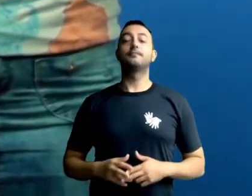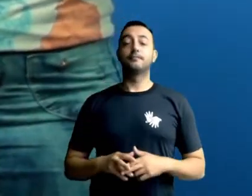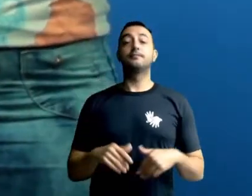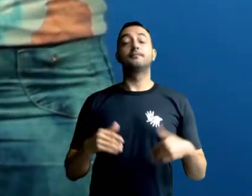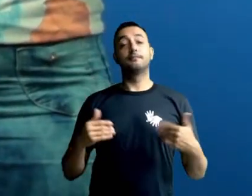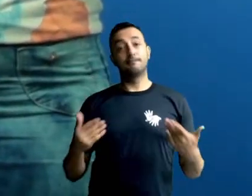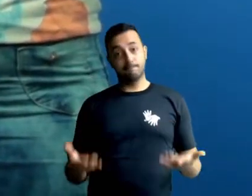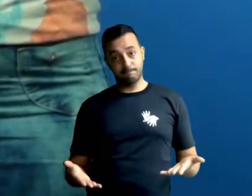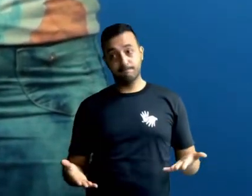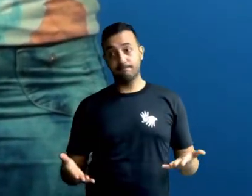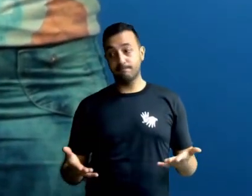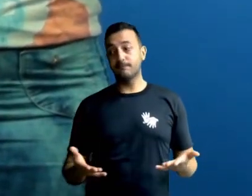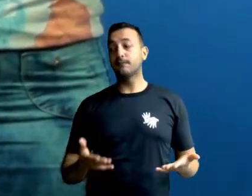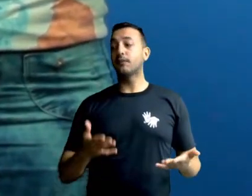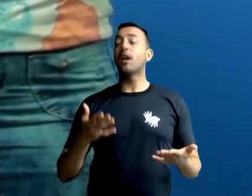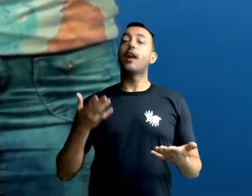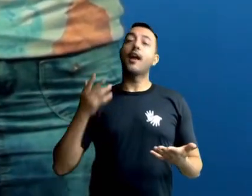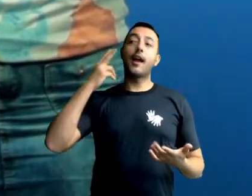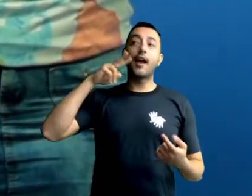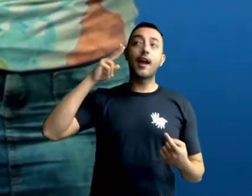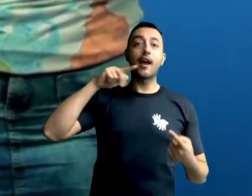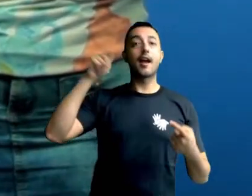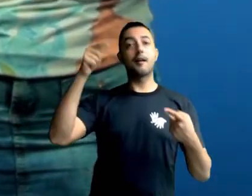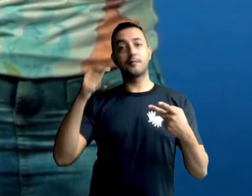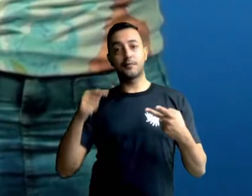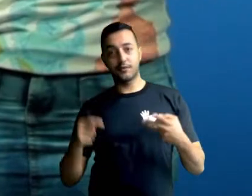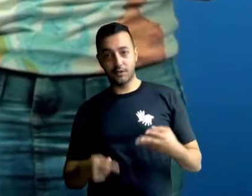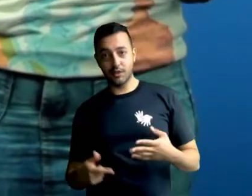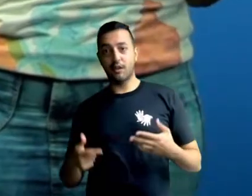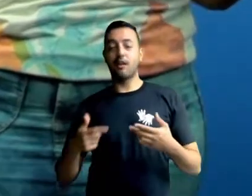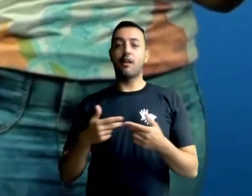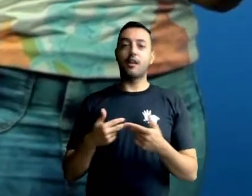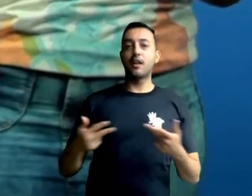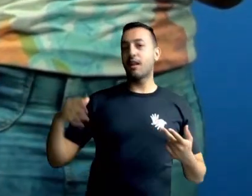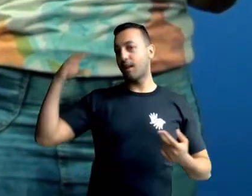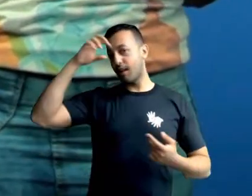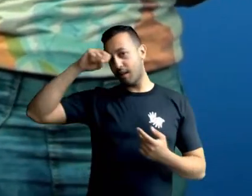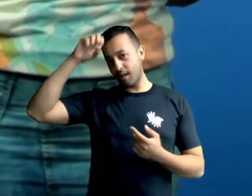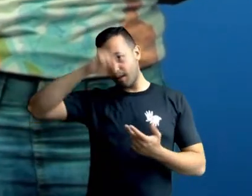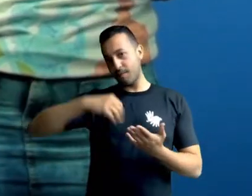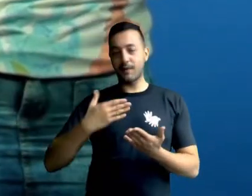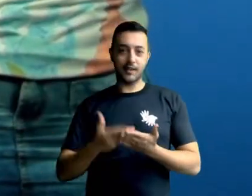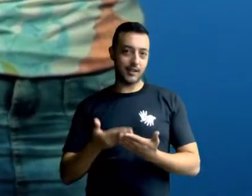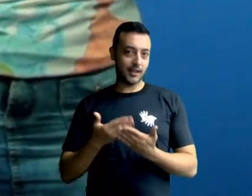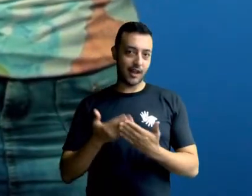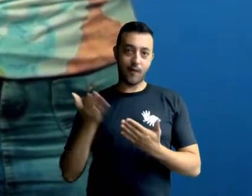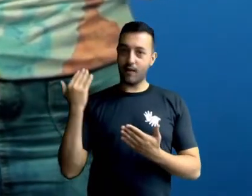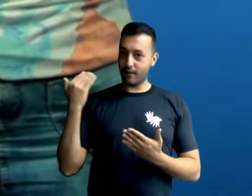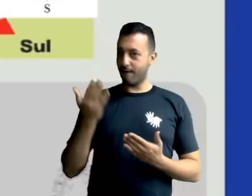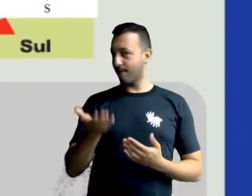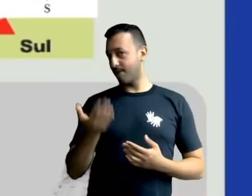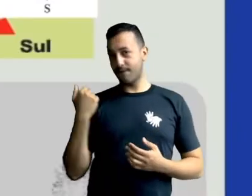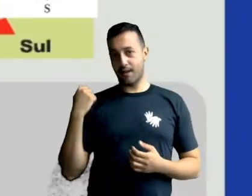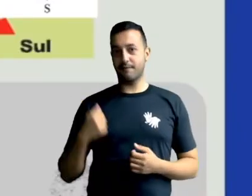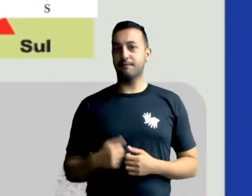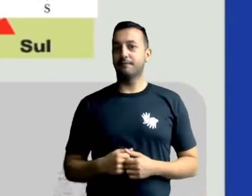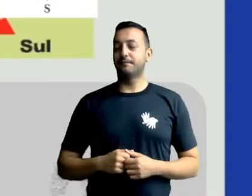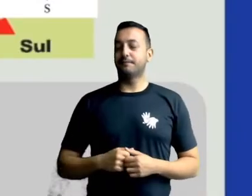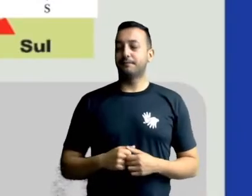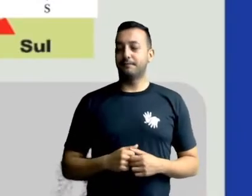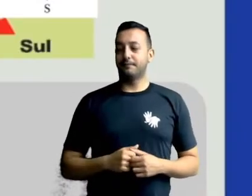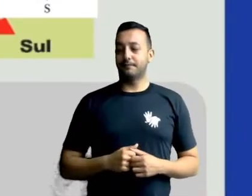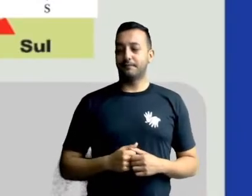ok? Então, meus amores, vamos fazer uma recapitulada do que a gente aprendeu na aula anterior? Vem